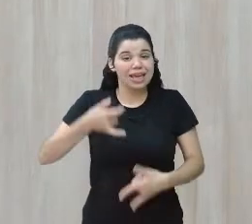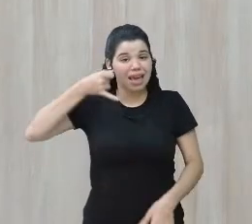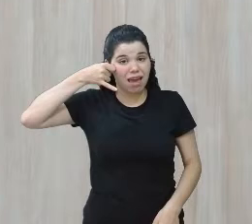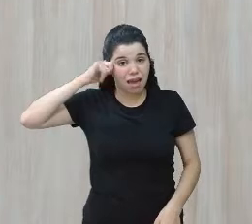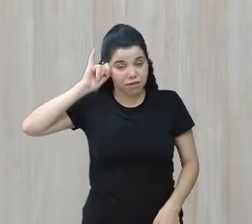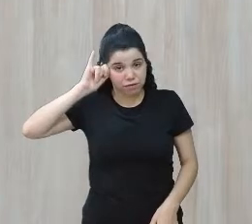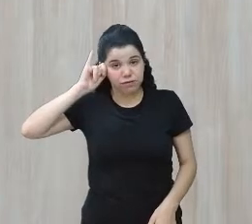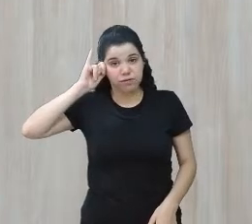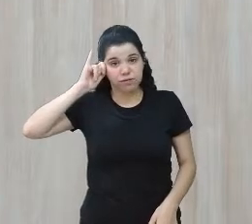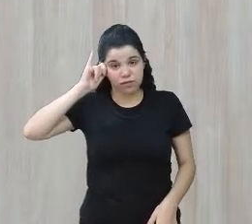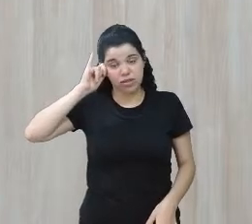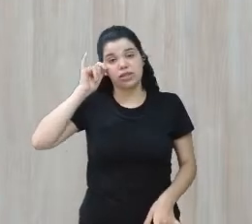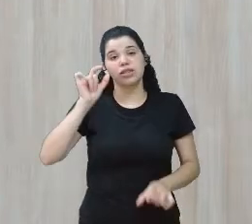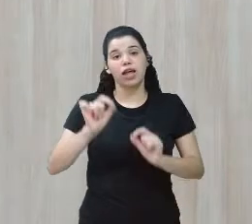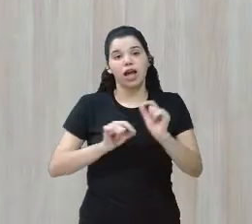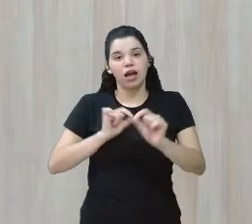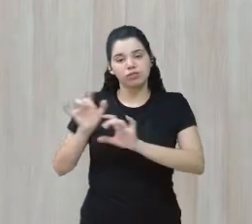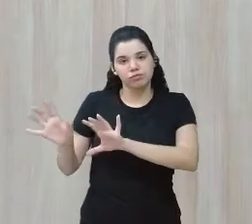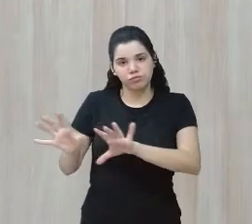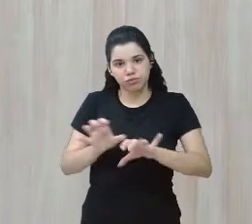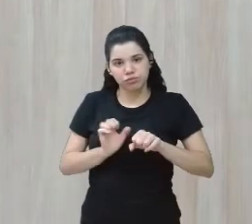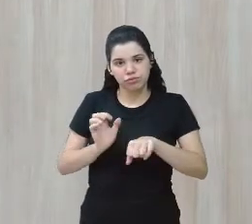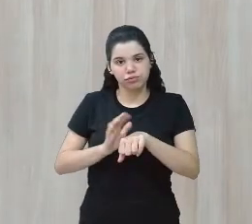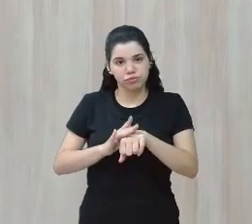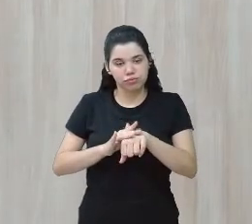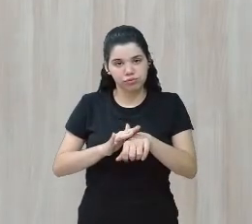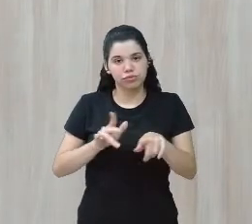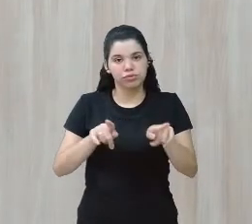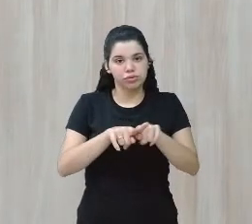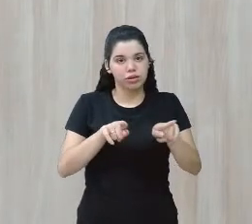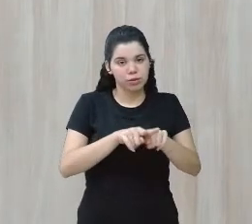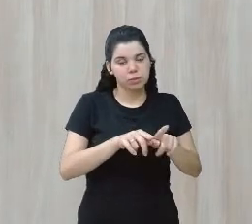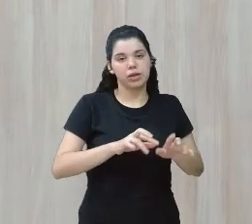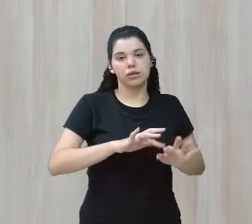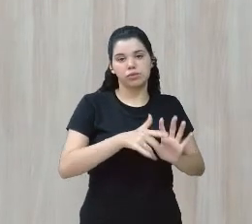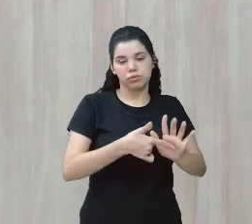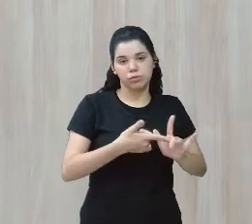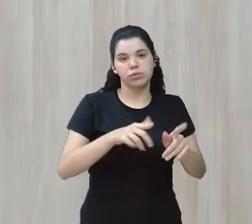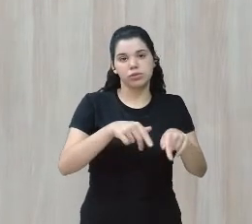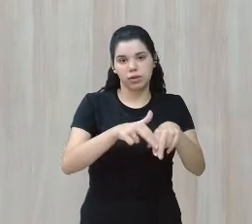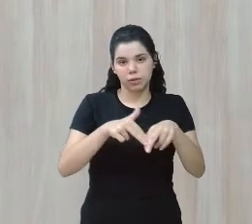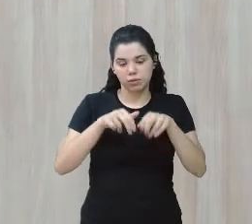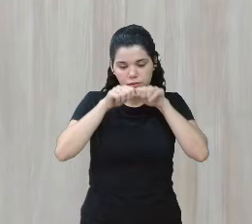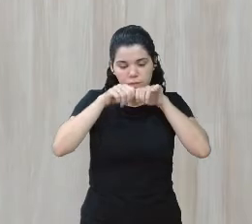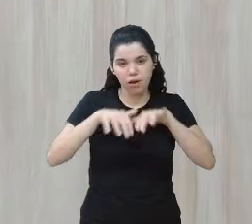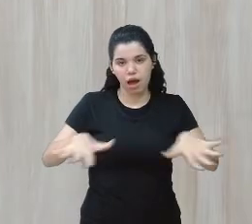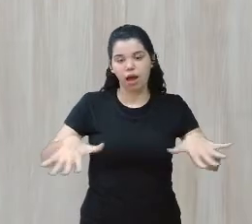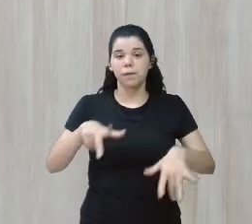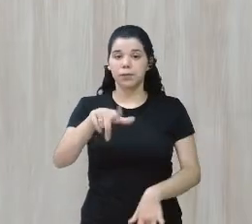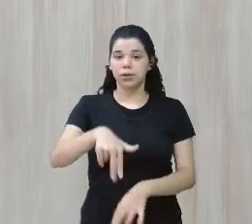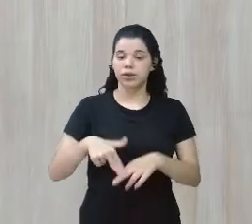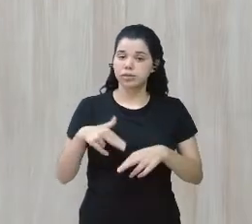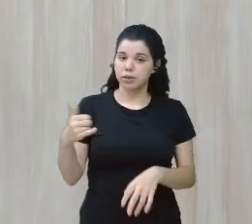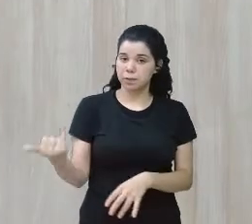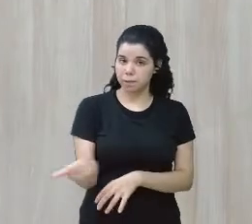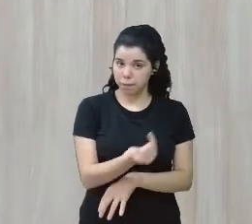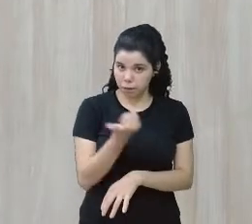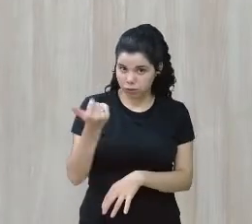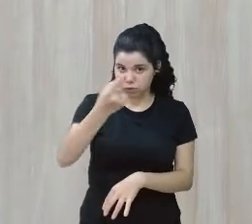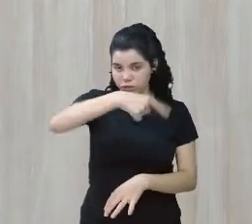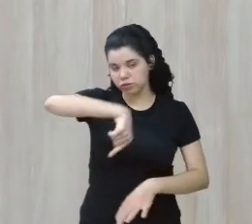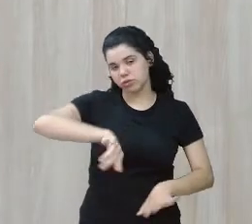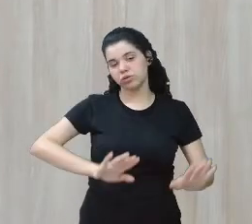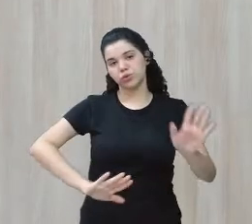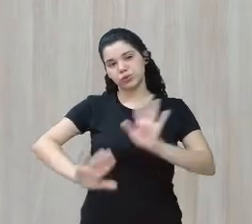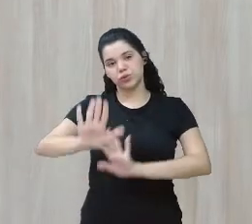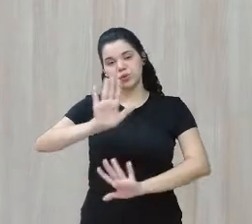a concepção e também evita as infecções sexualmente transmissíveis. Então, é muito importante que vocês tenham